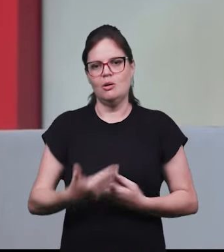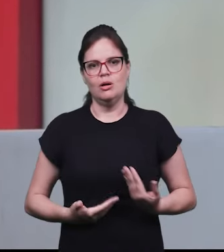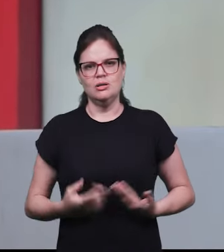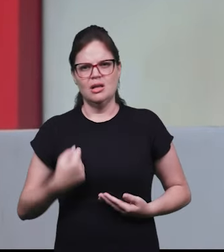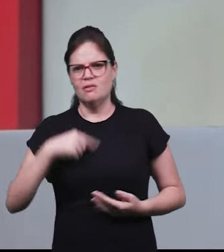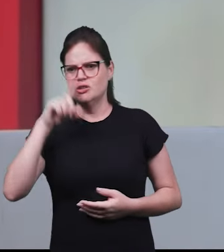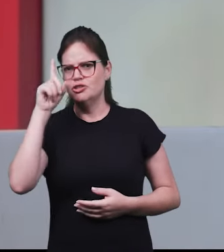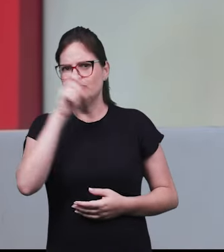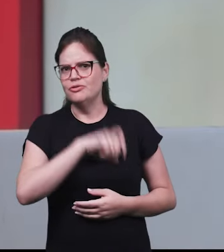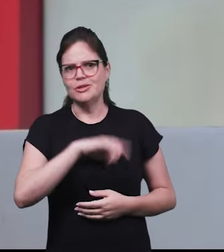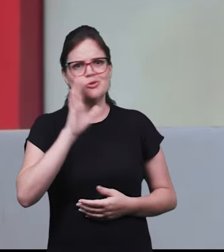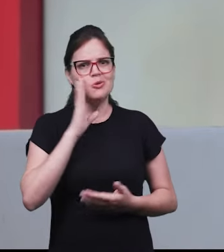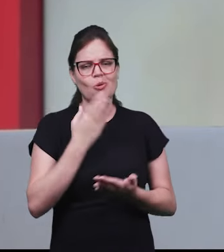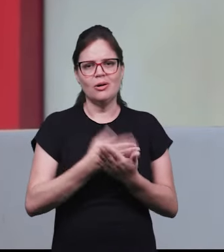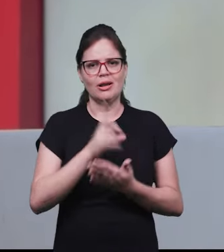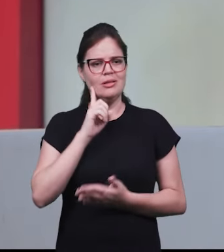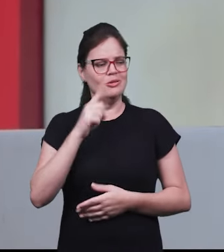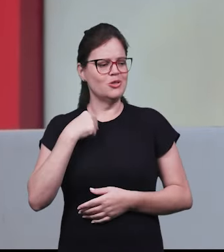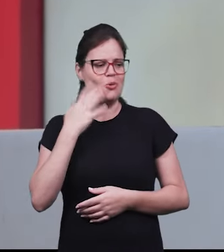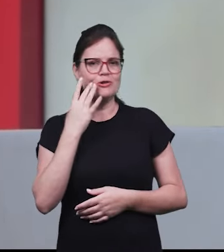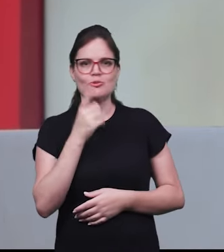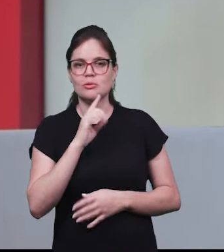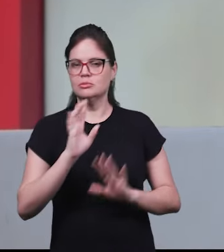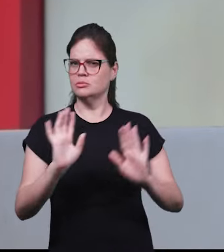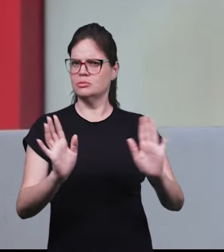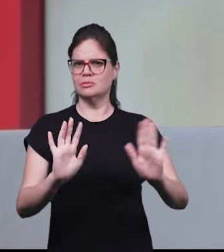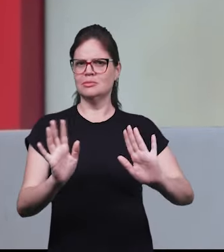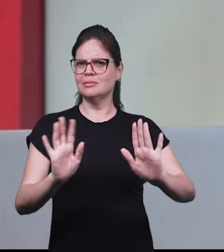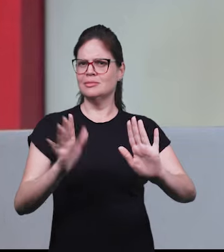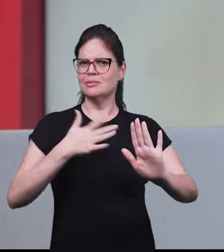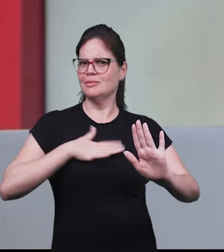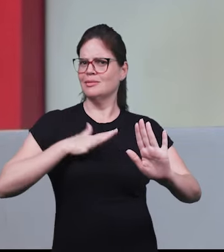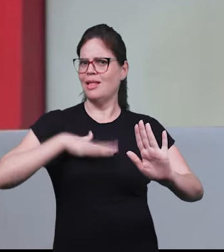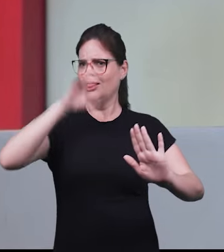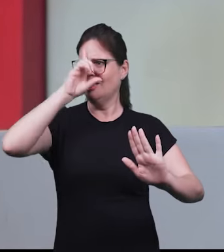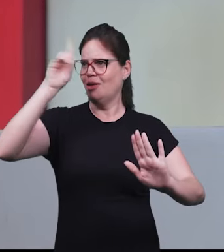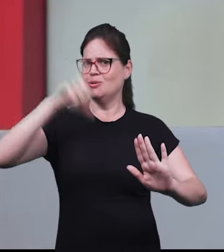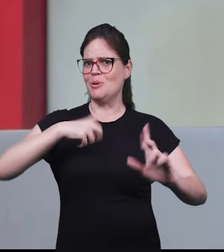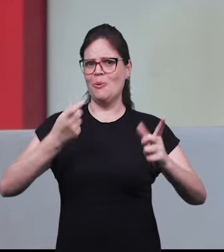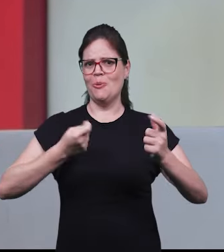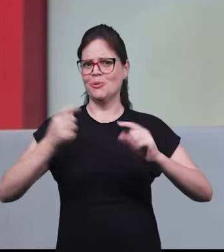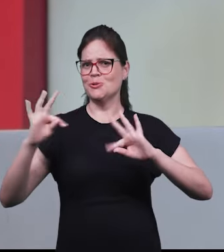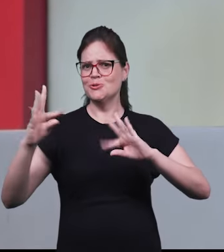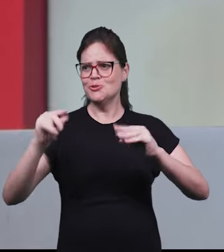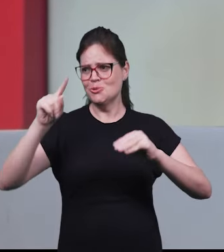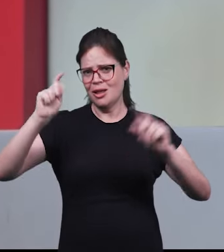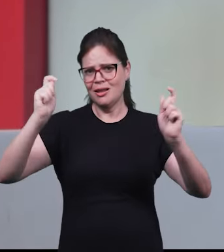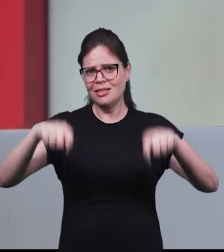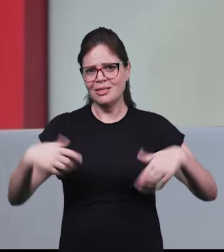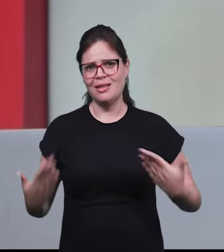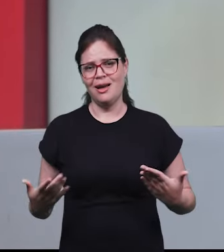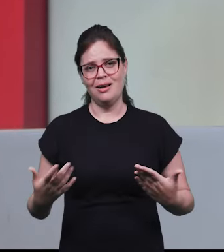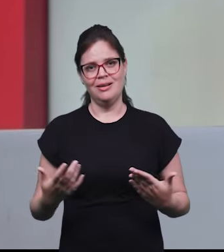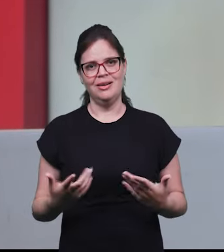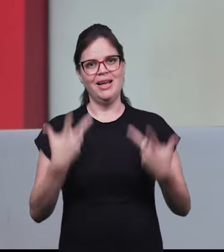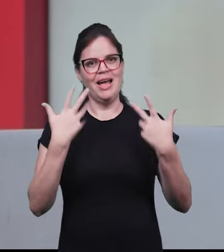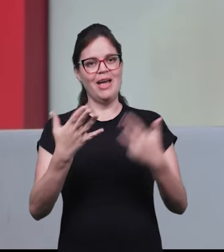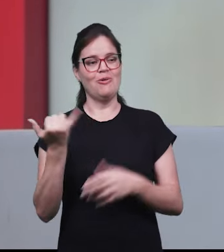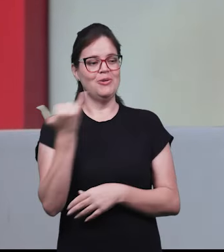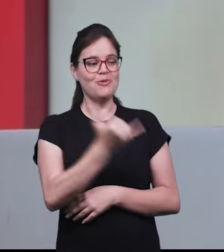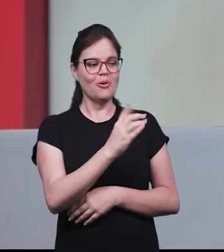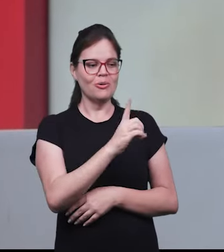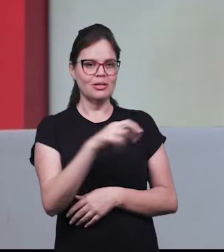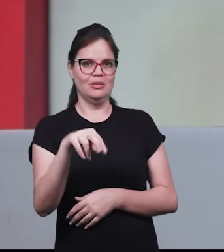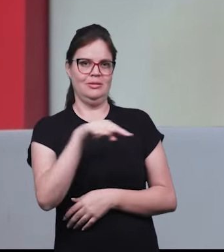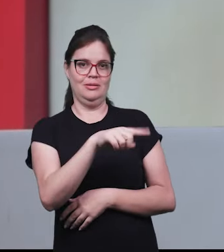ela não crê em Deus, não crê em nada, não sei o quê. Não, mas aí o Senhor falou muito bem em Daniel,